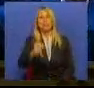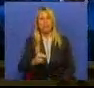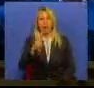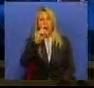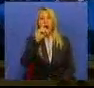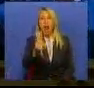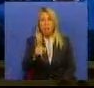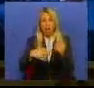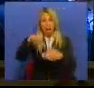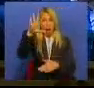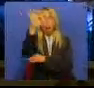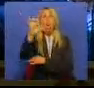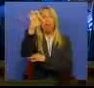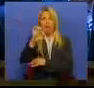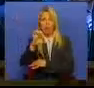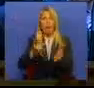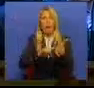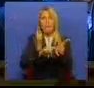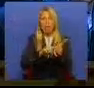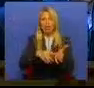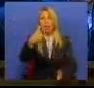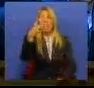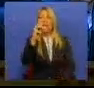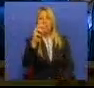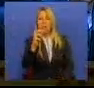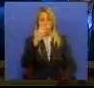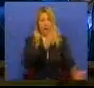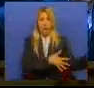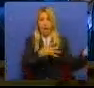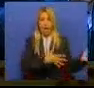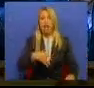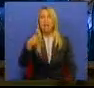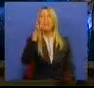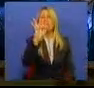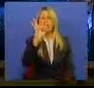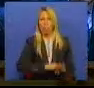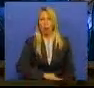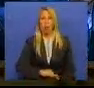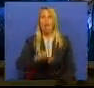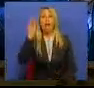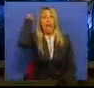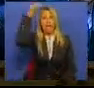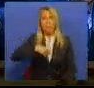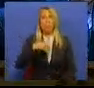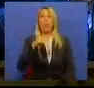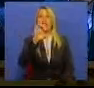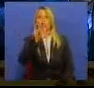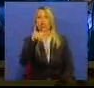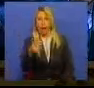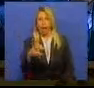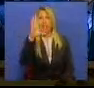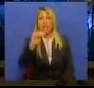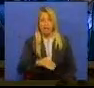mais, 8º. Bélgica, 13º. Irlanda, 14º. República Checa, 10º.